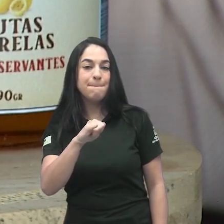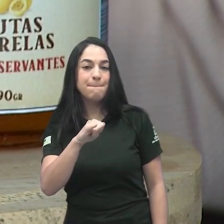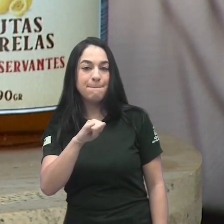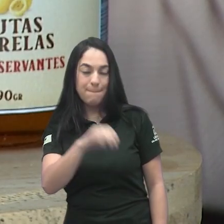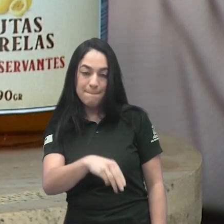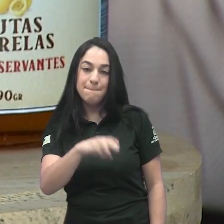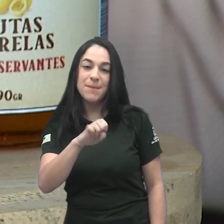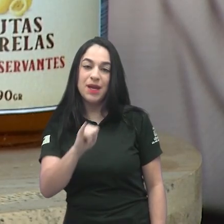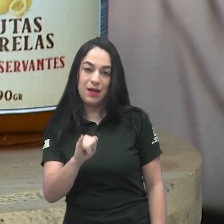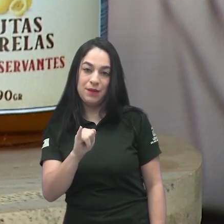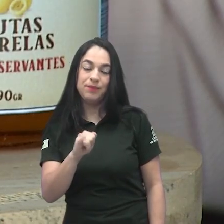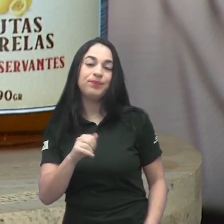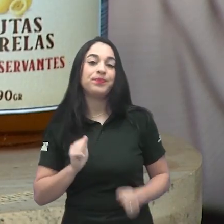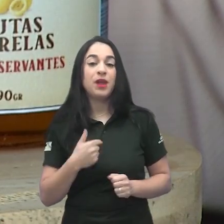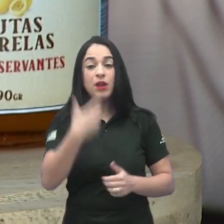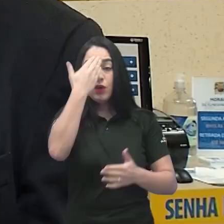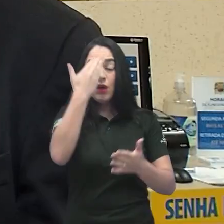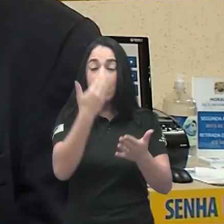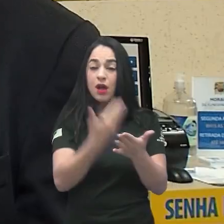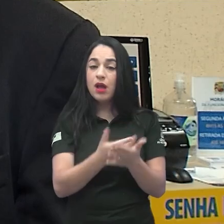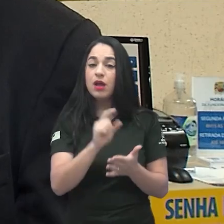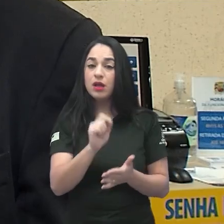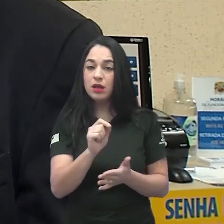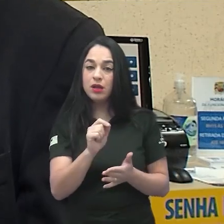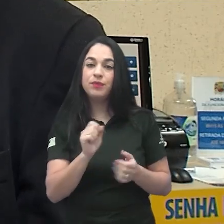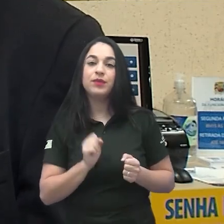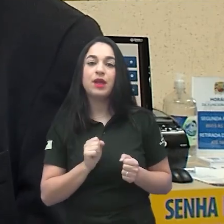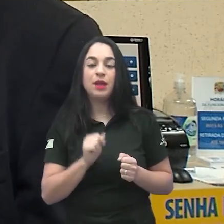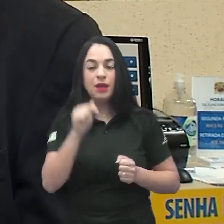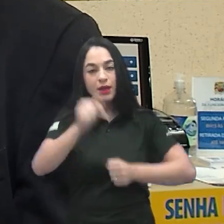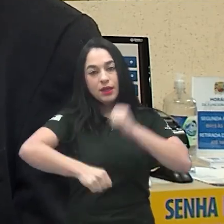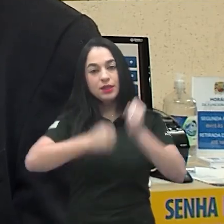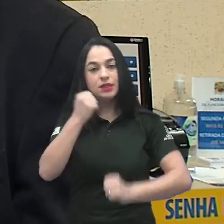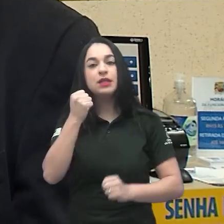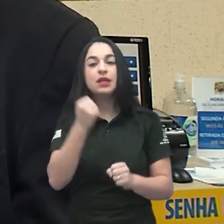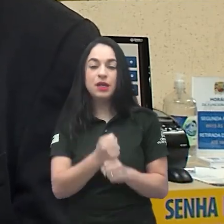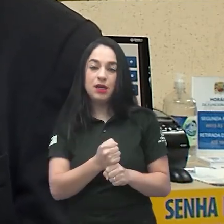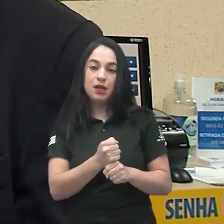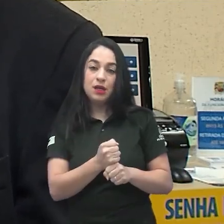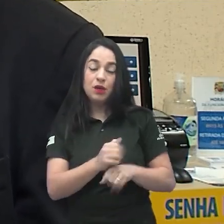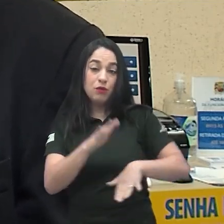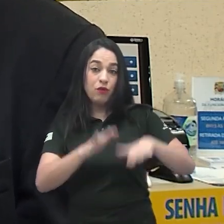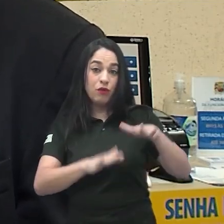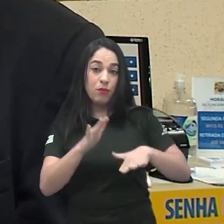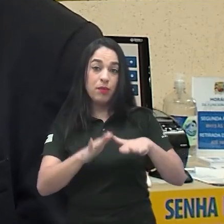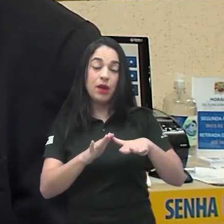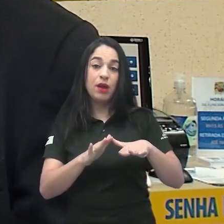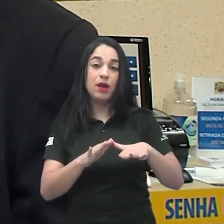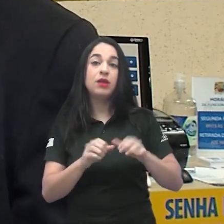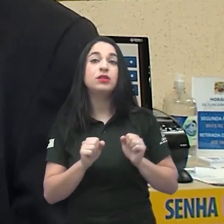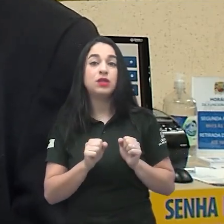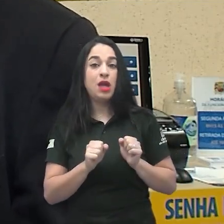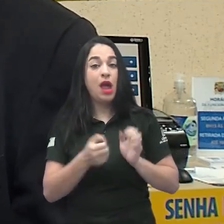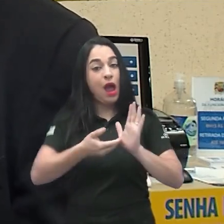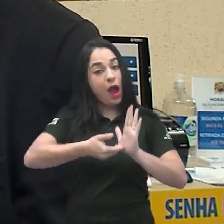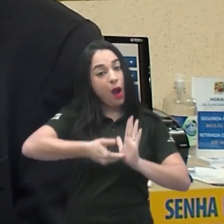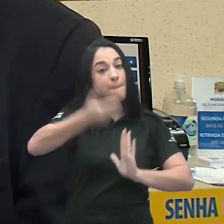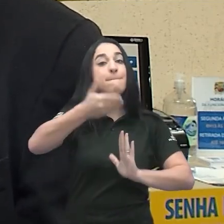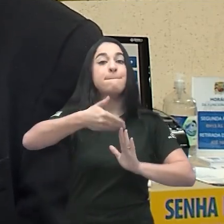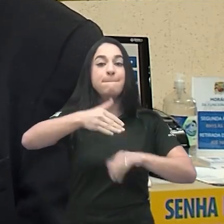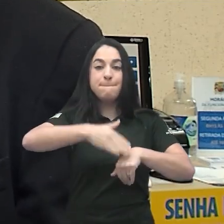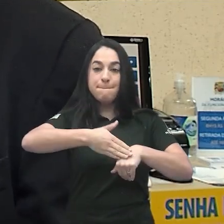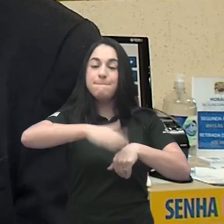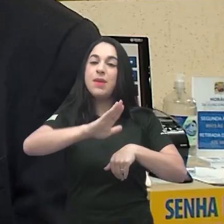são microempresas individuais. Nós acreditamos que que esse número para esse ano, nós vamos entrar para a